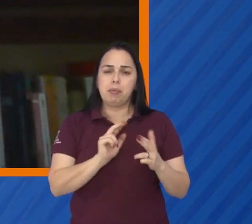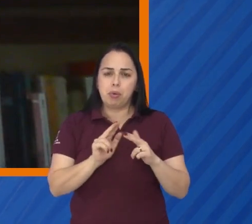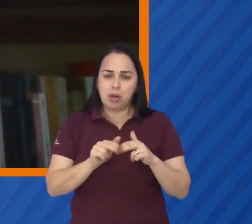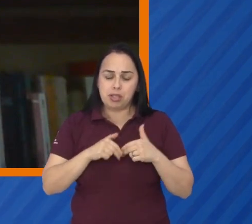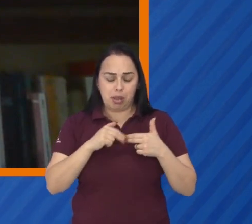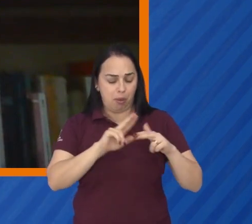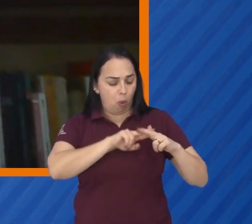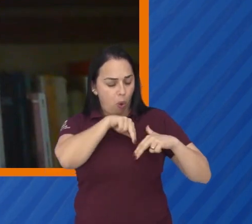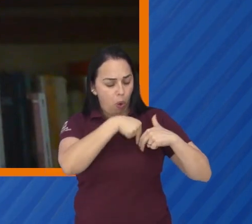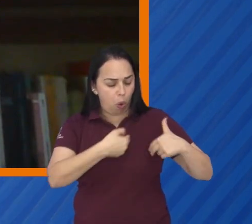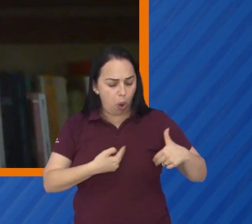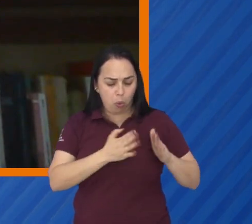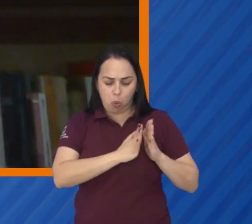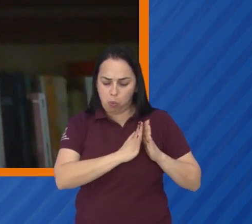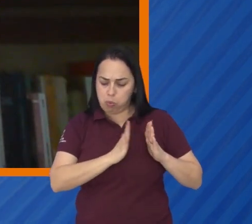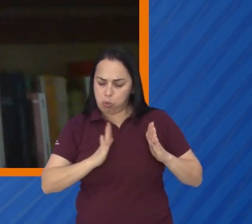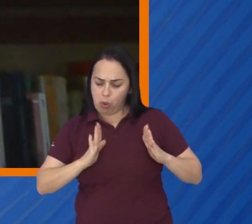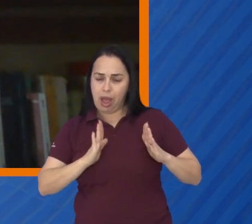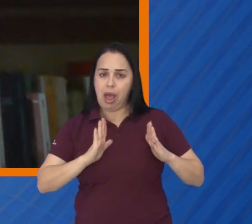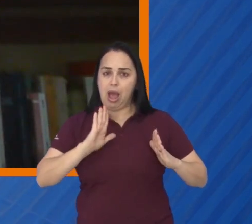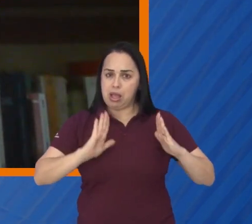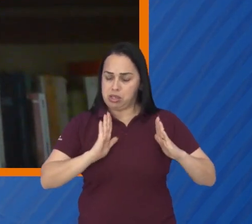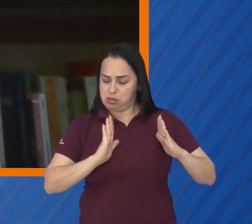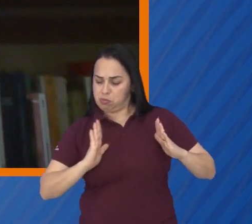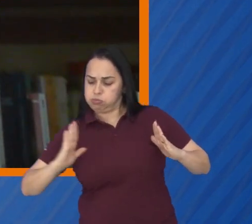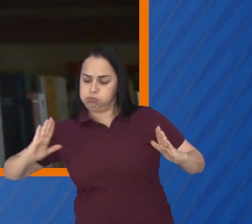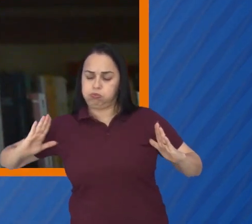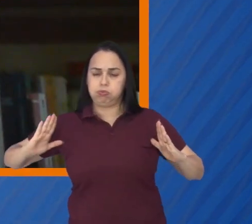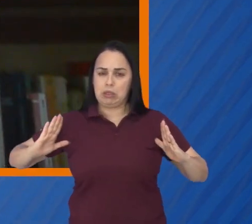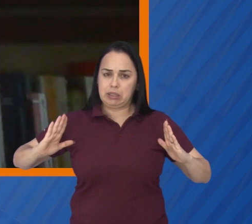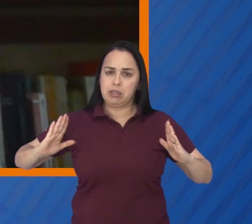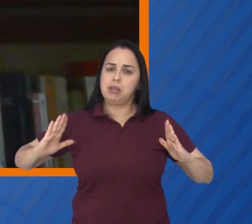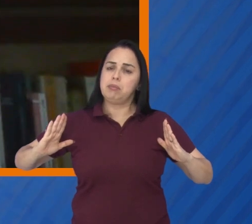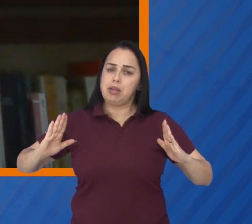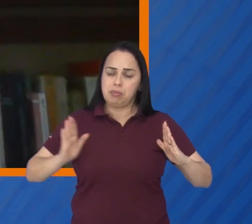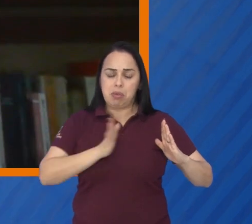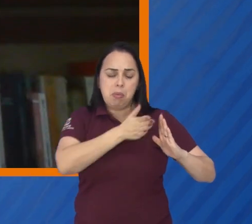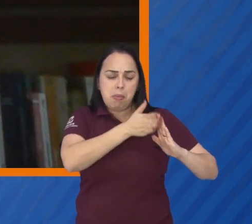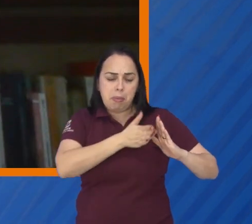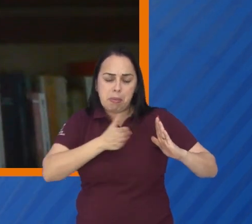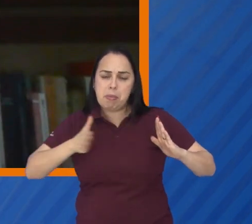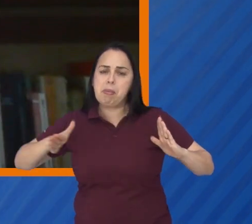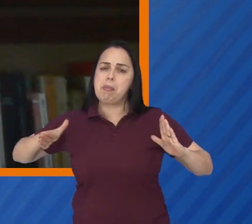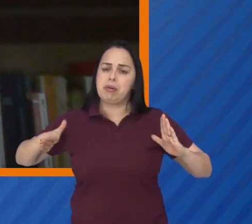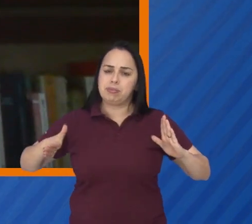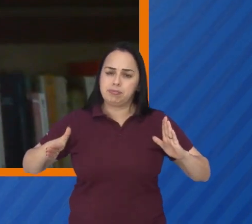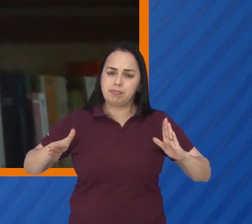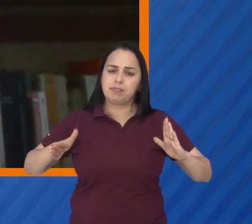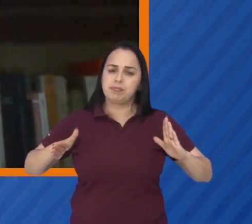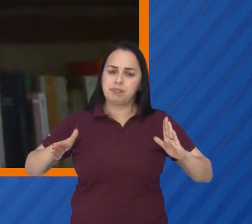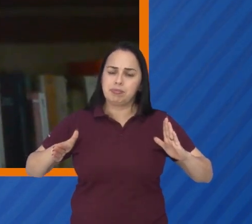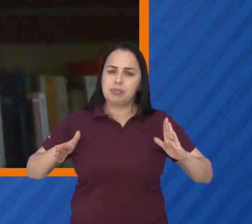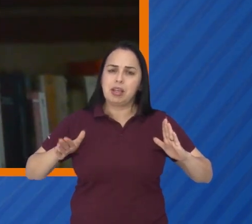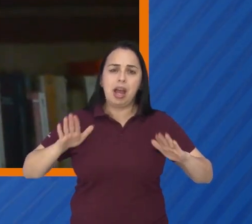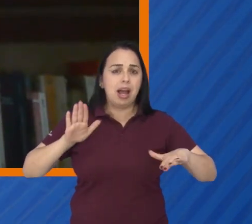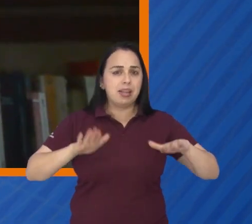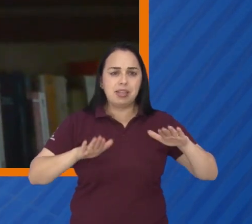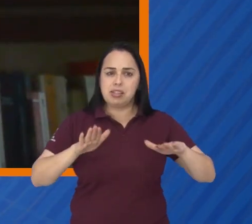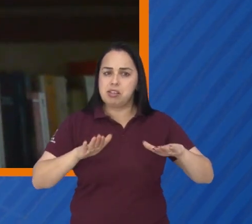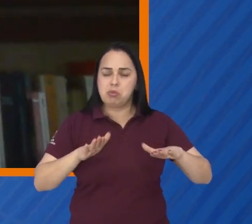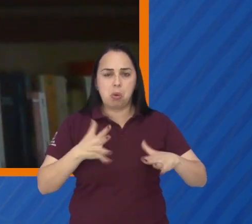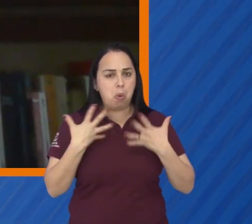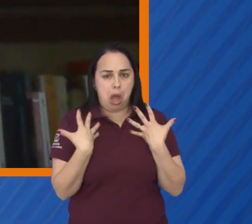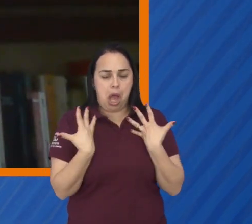o processo de luto, por mais longo que ele seja, ele sempre é um processo ritualizado, né? Um luto que não é